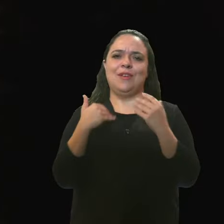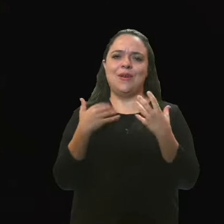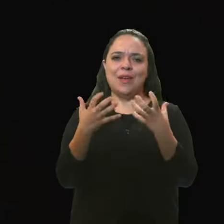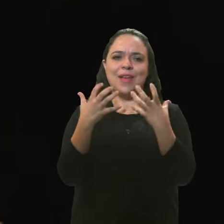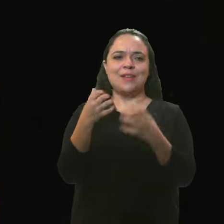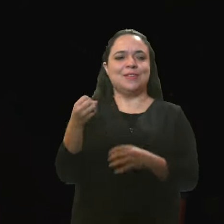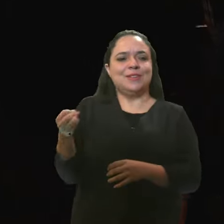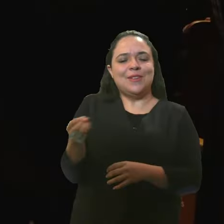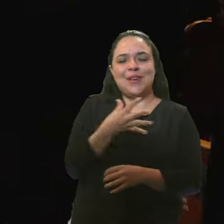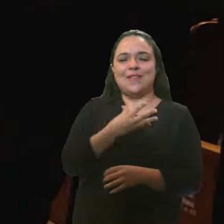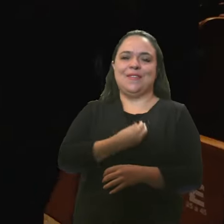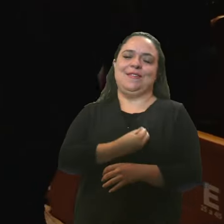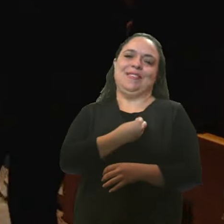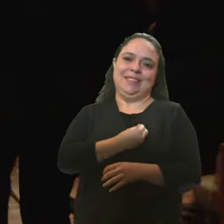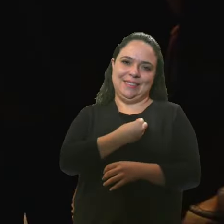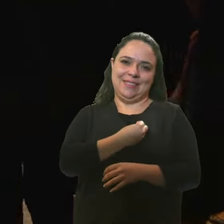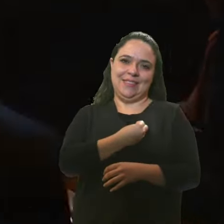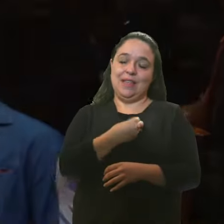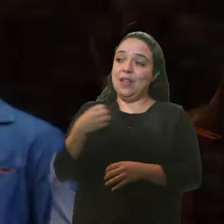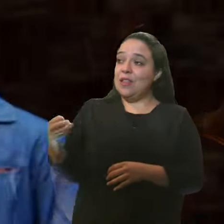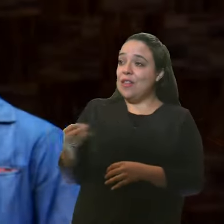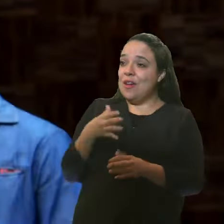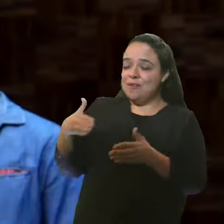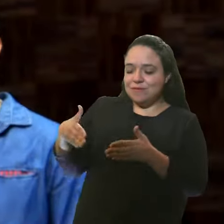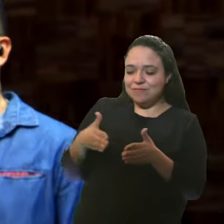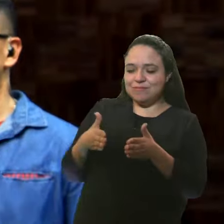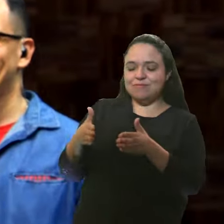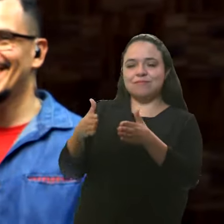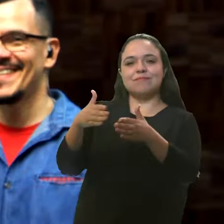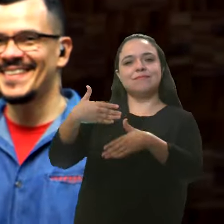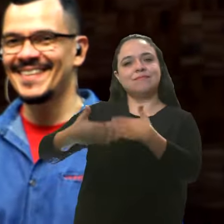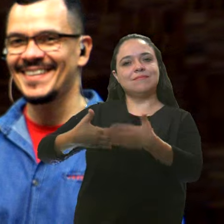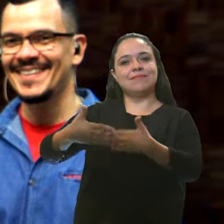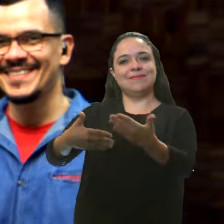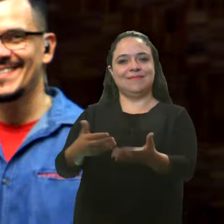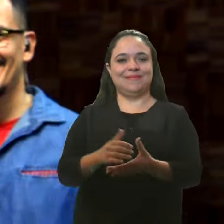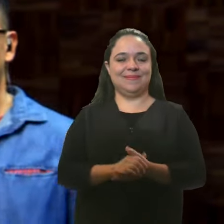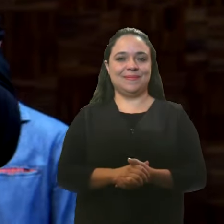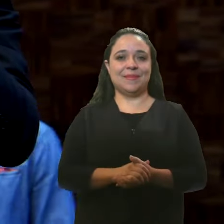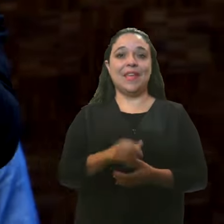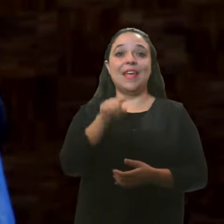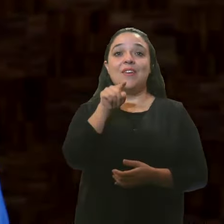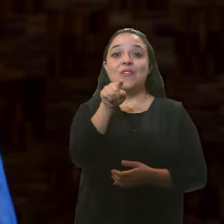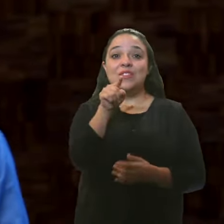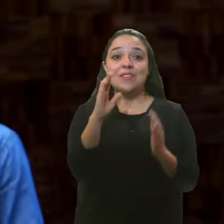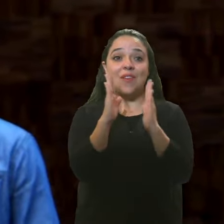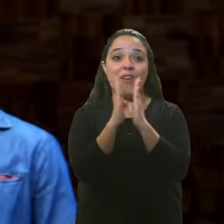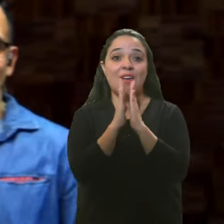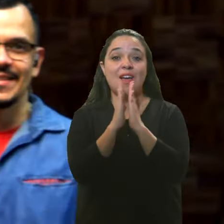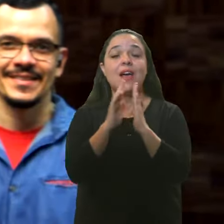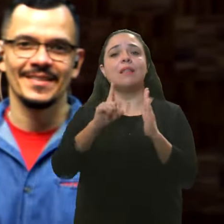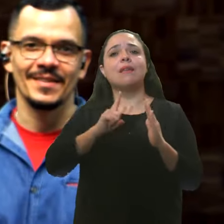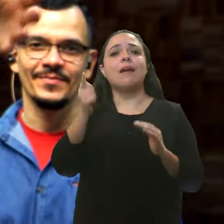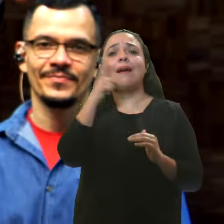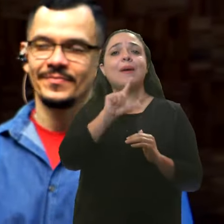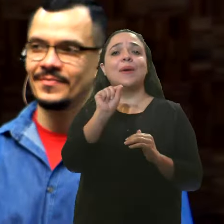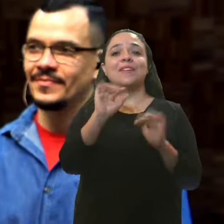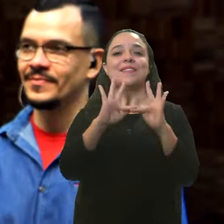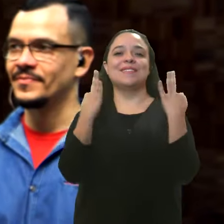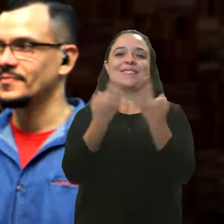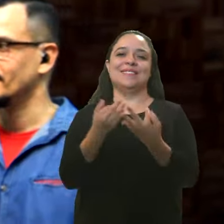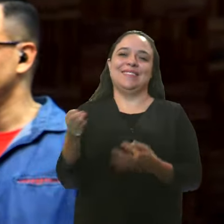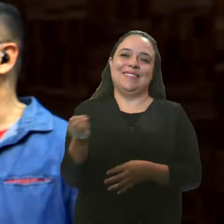nova vida, eu quero uma nova jornada. Então você que vai receber essa oração, você vai receber uma família também, você vai